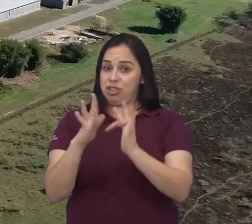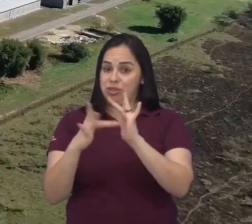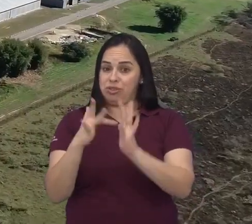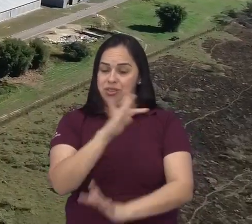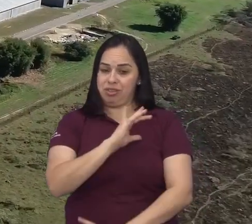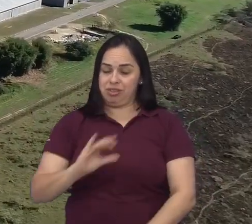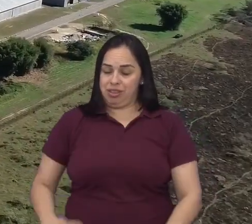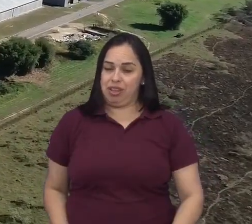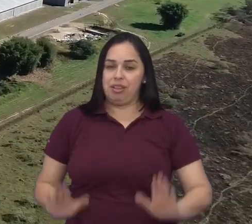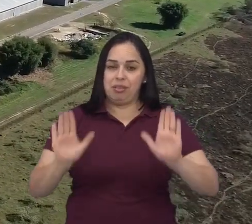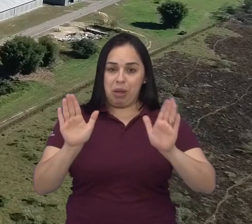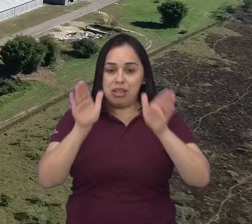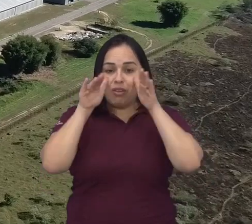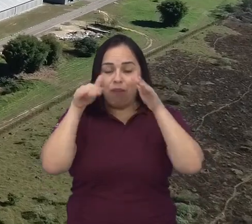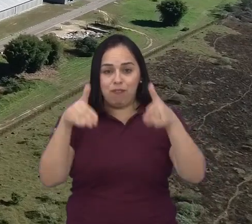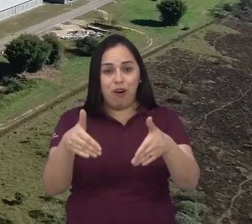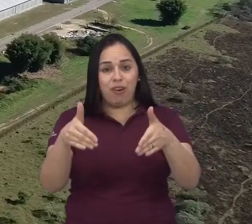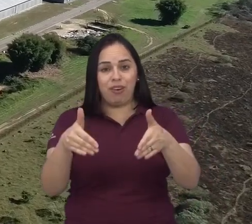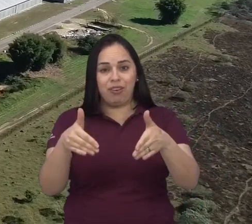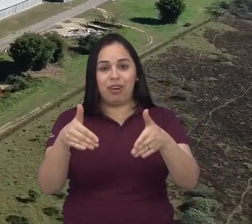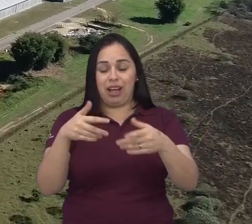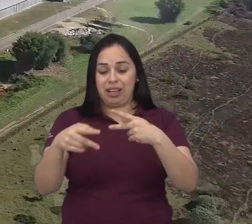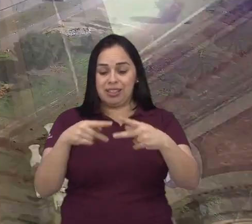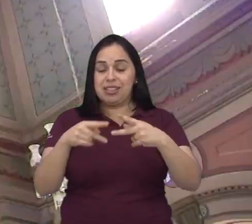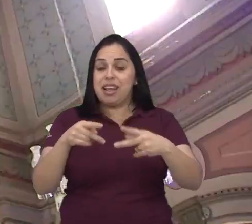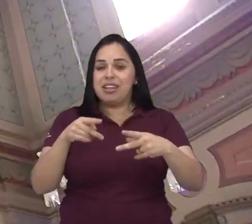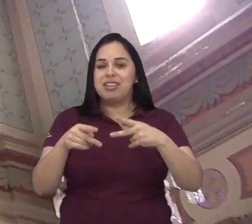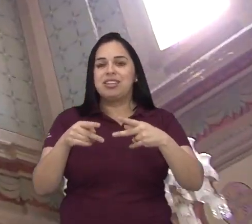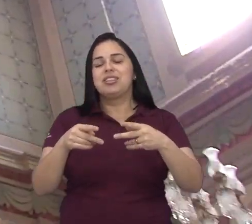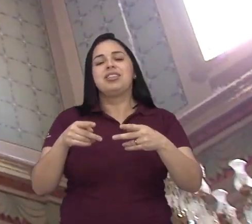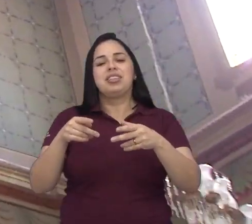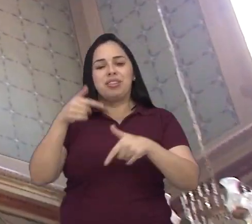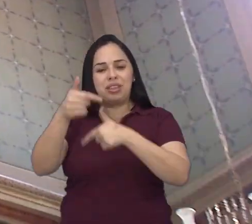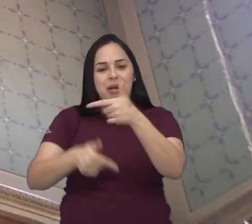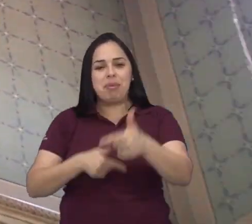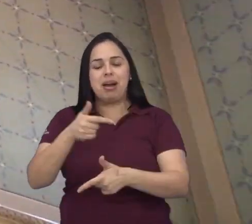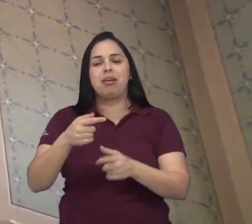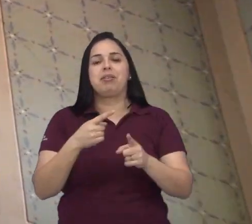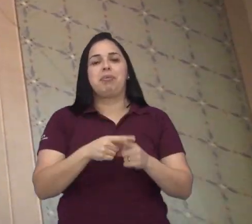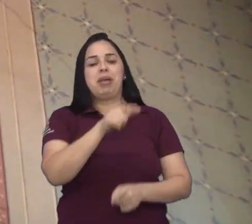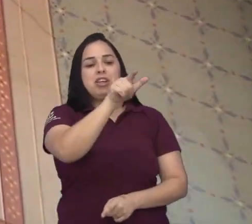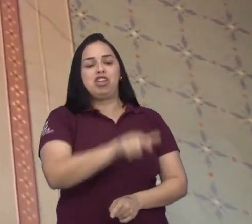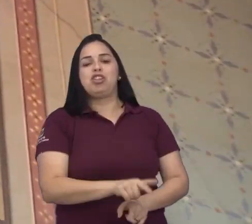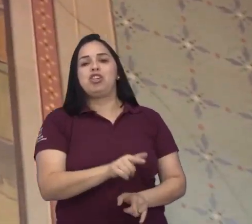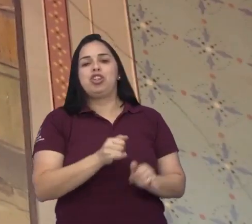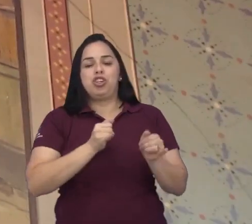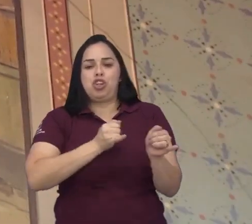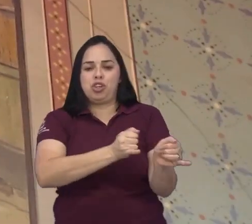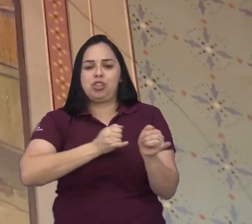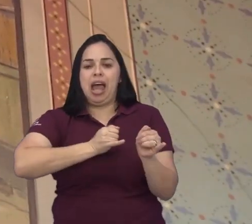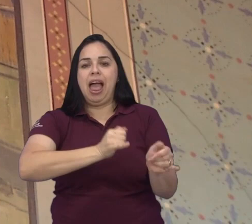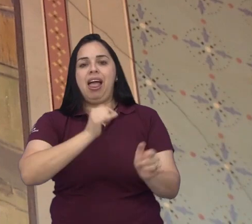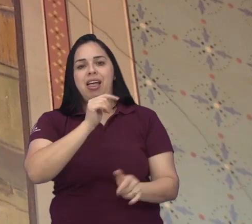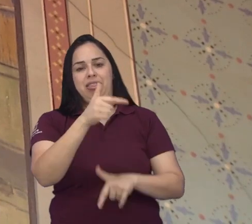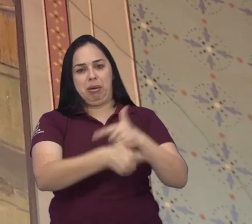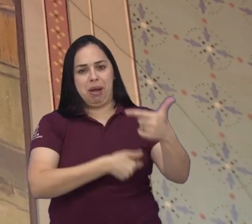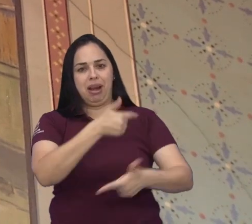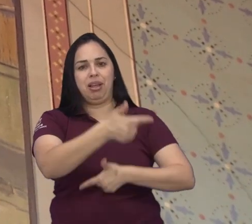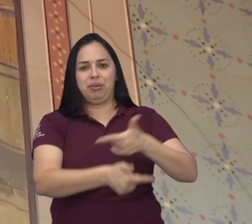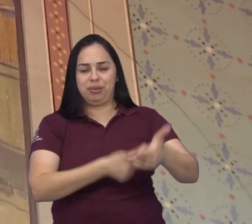O município, conhecido pelo foco no trabalho, faz jus ao homenageado, conhecido por ser trabalhador.